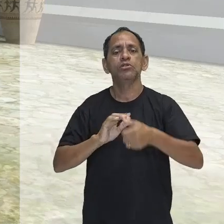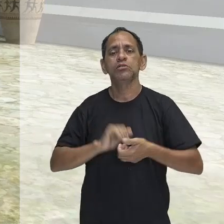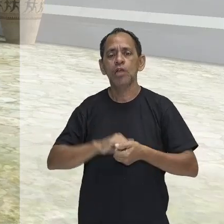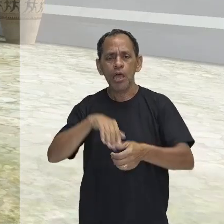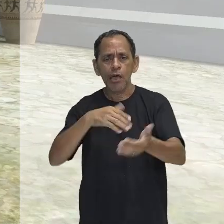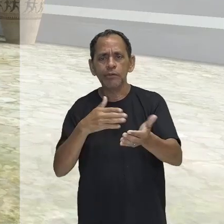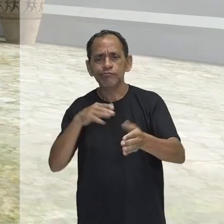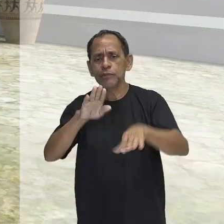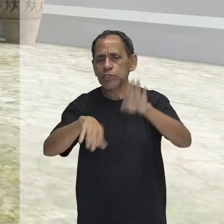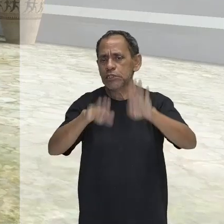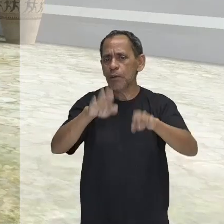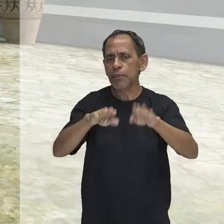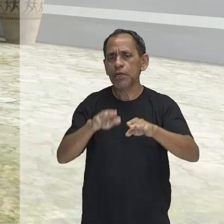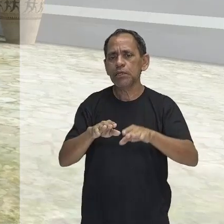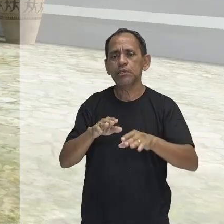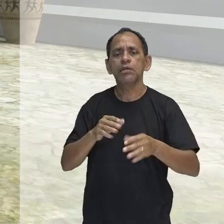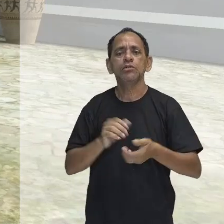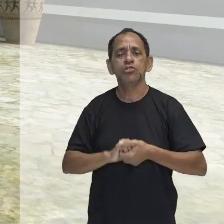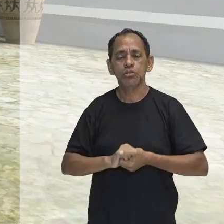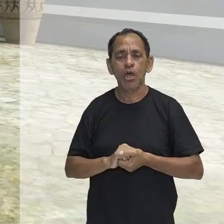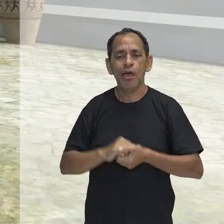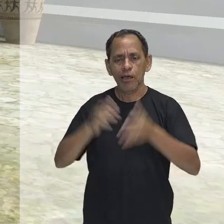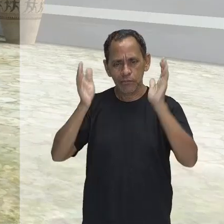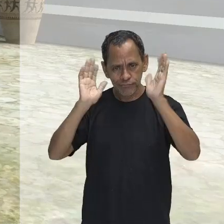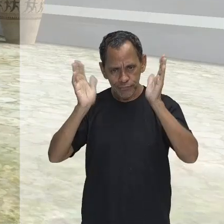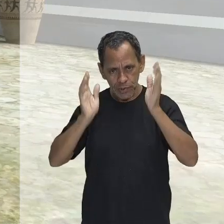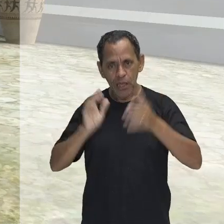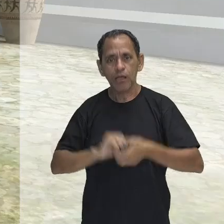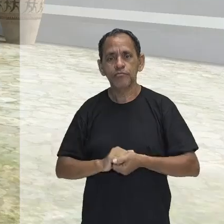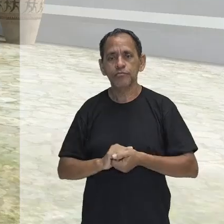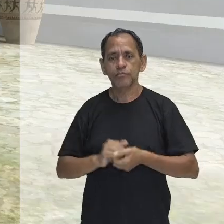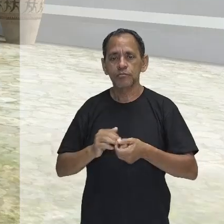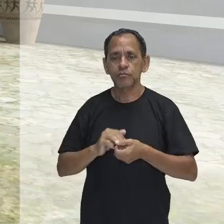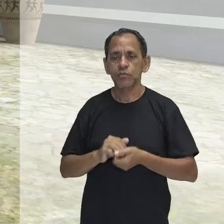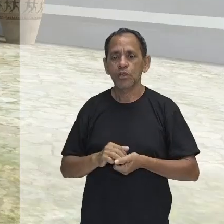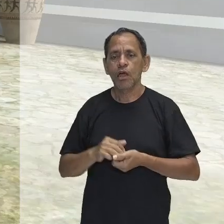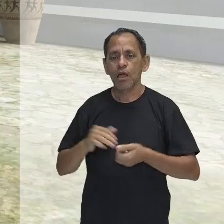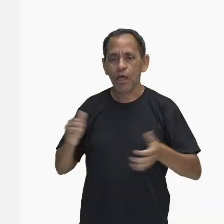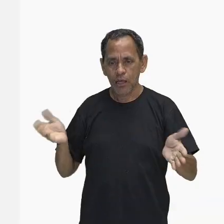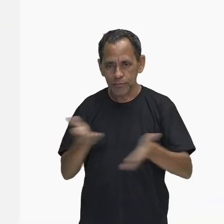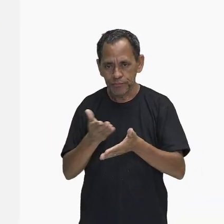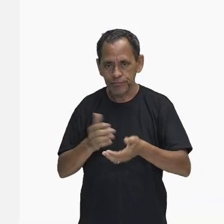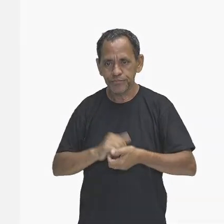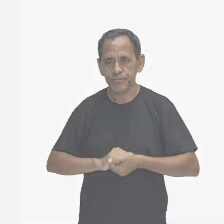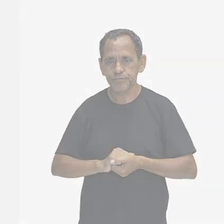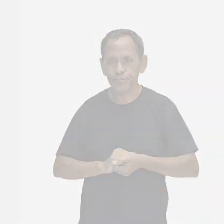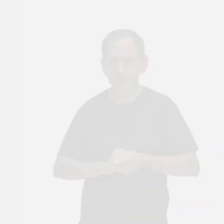Eu quero agradecer muito a participação de vocês e a gente vai encerrando nossa aula agora.